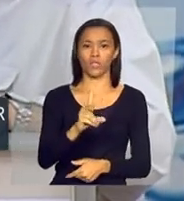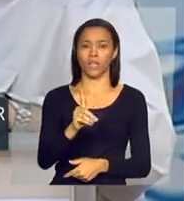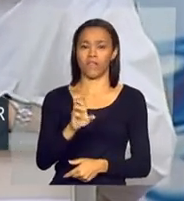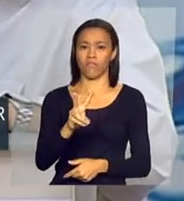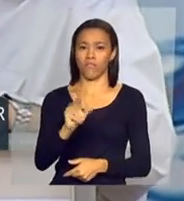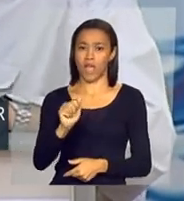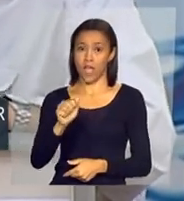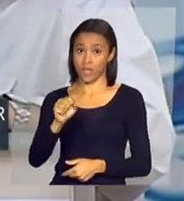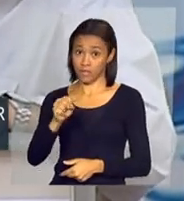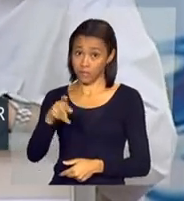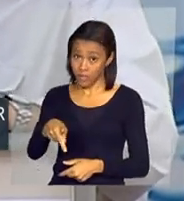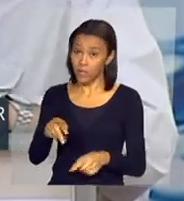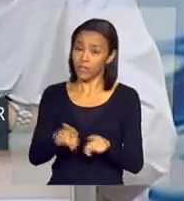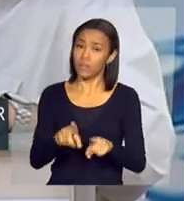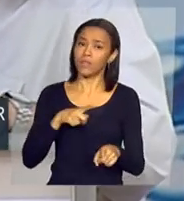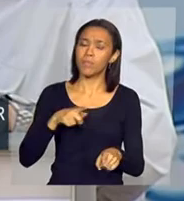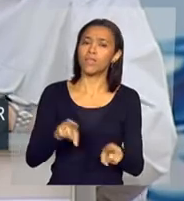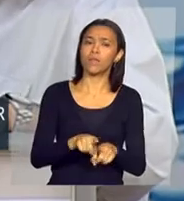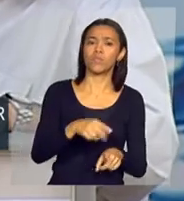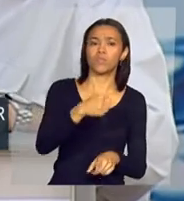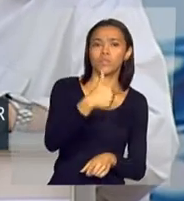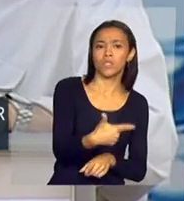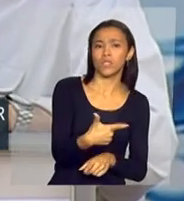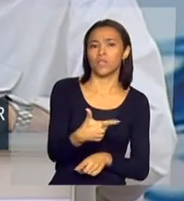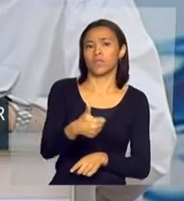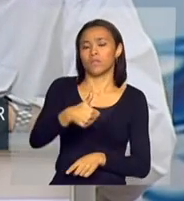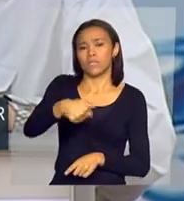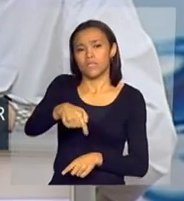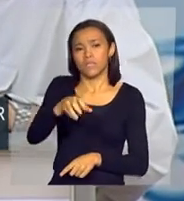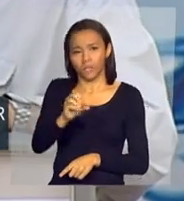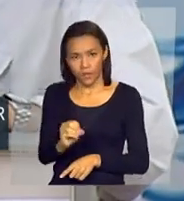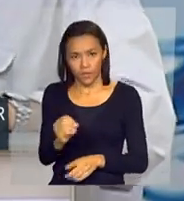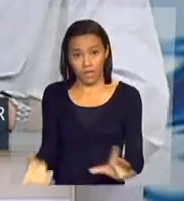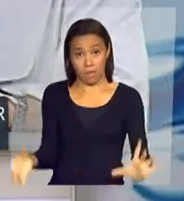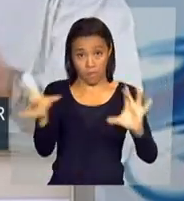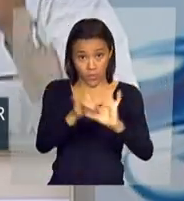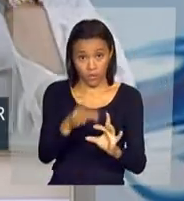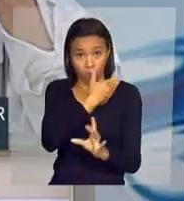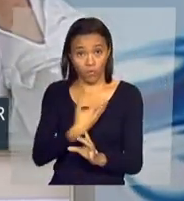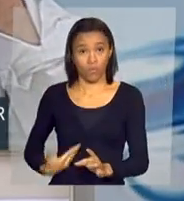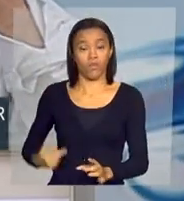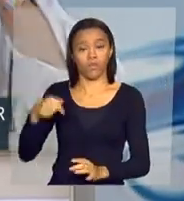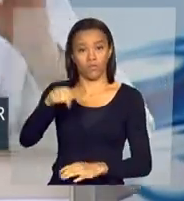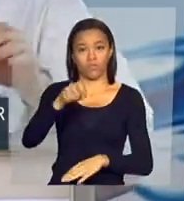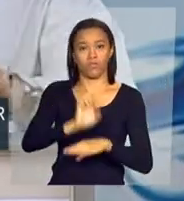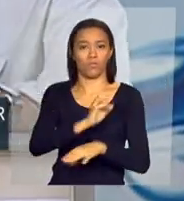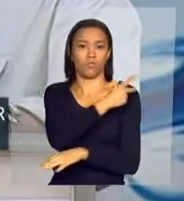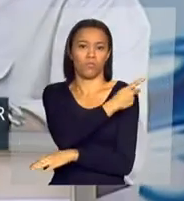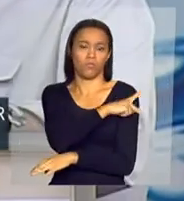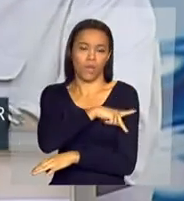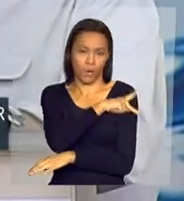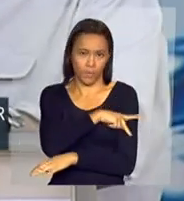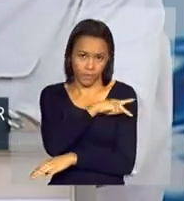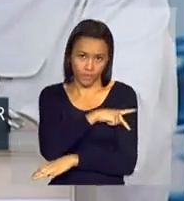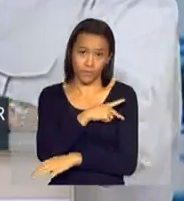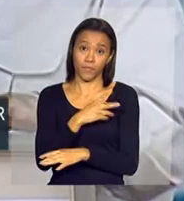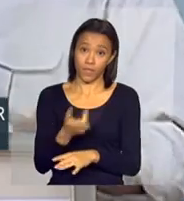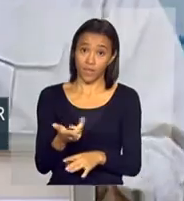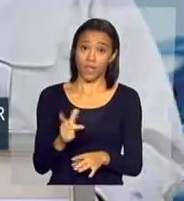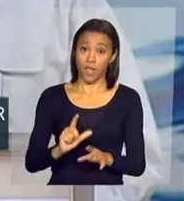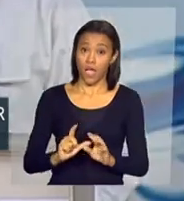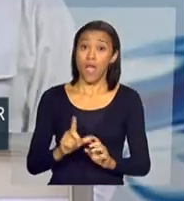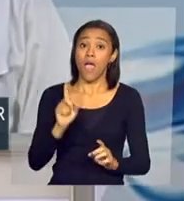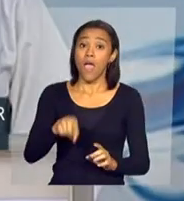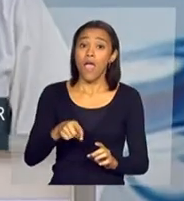mais 270 em parceria com o governo do Piauí. É ação nas grandes barragens,